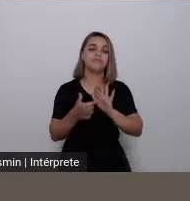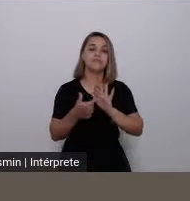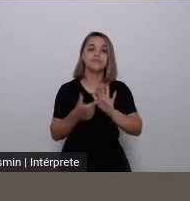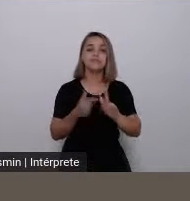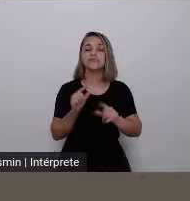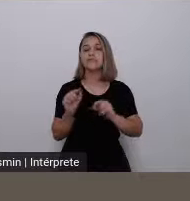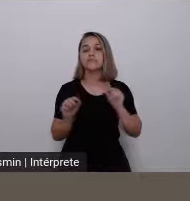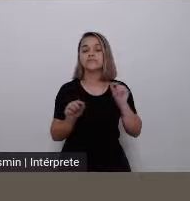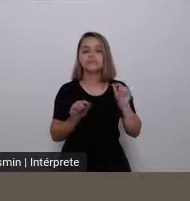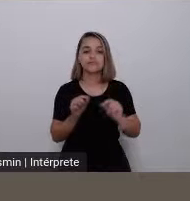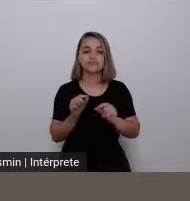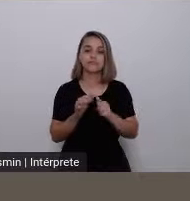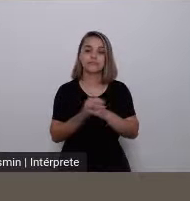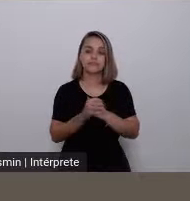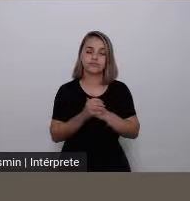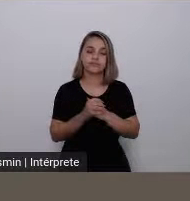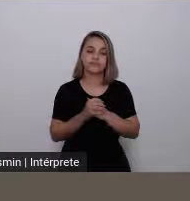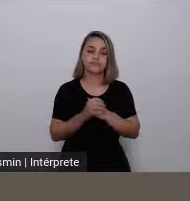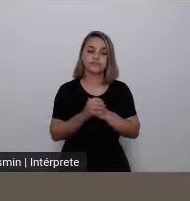só um segundo.